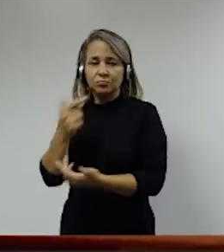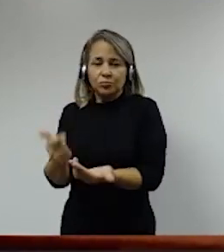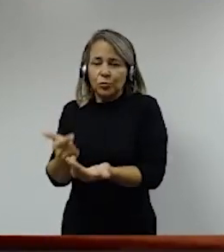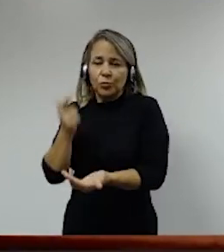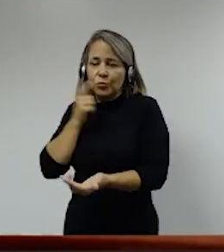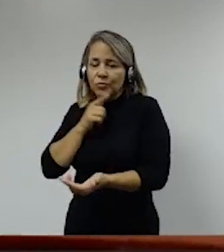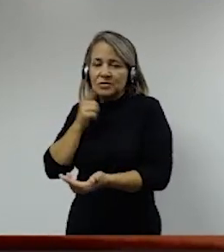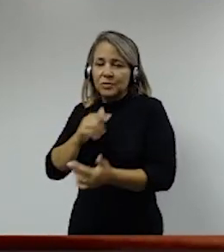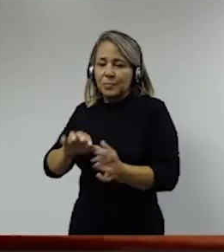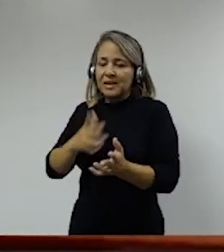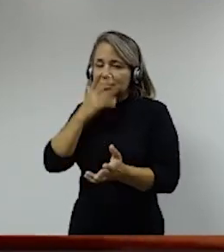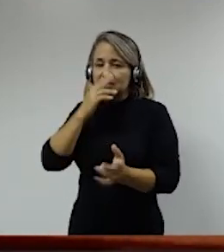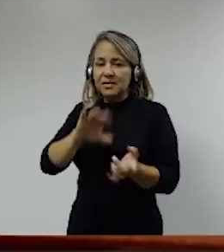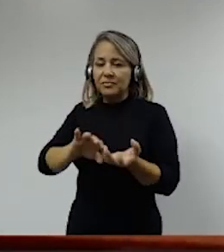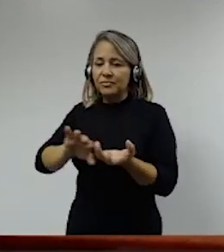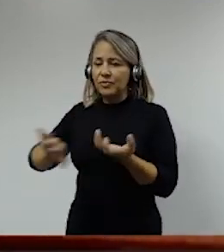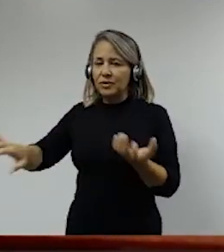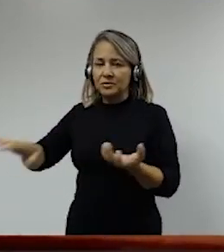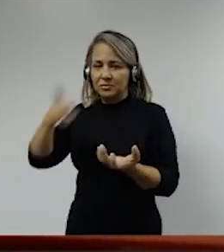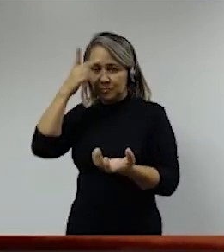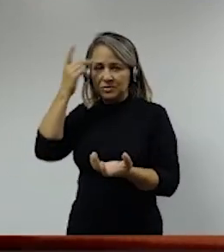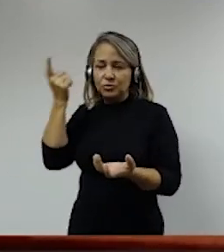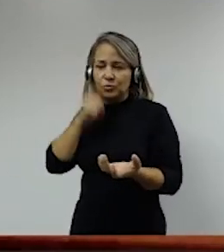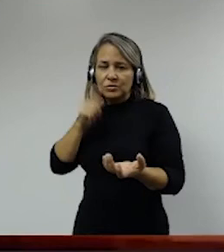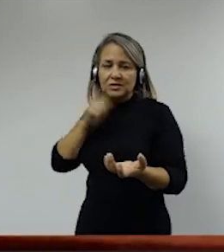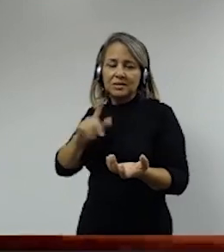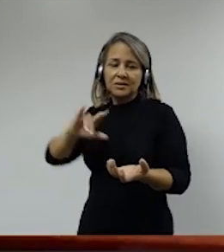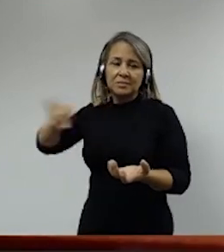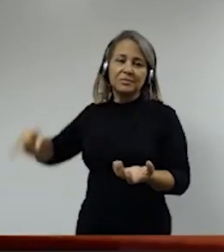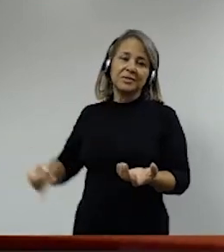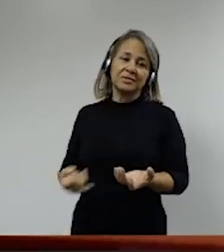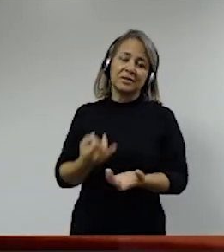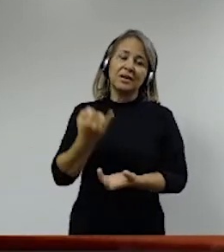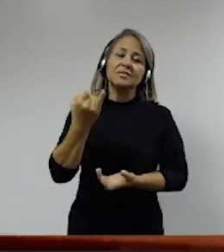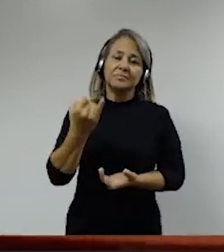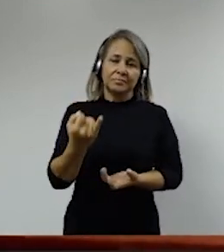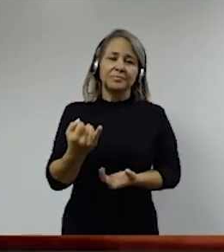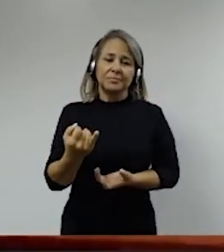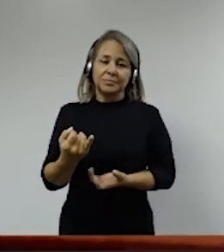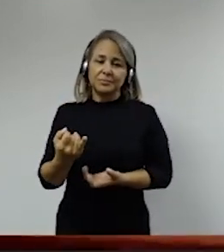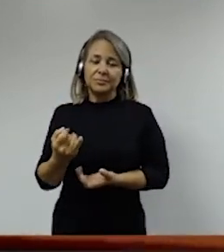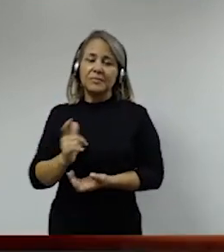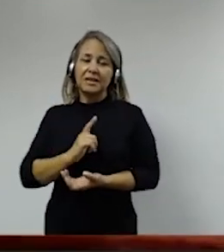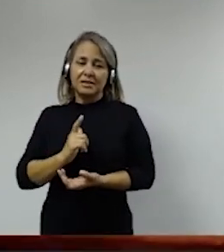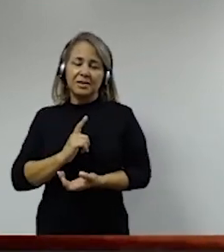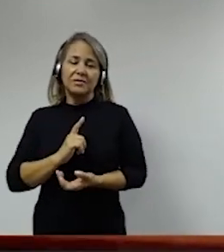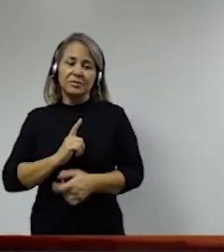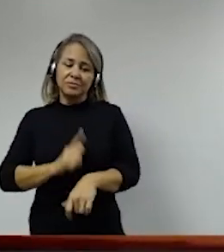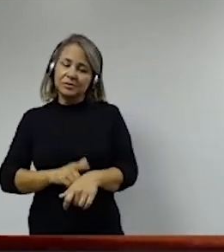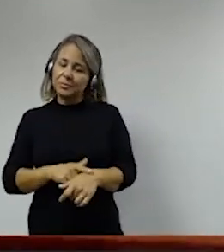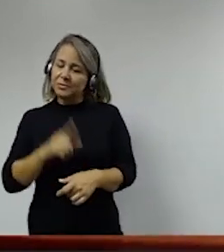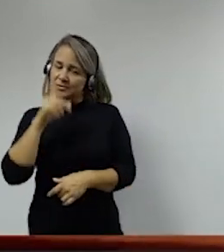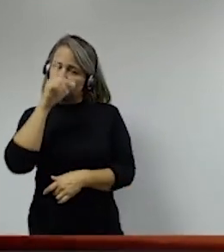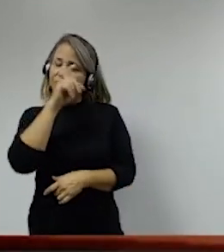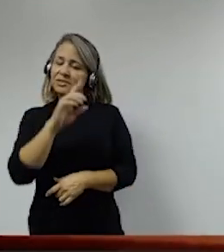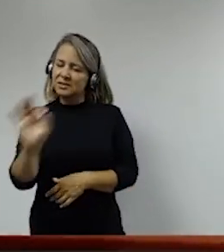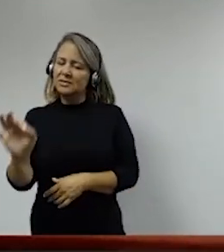fora, né, daqueles que conseguiram aproveitar a oportunidade, né, alguma oportunidade dentro desse momento tão difícil. Tem